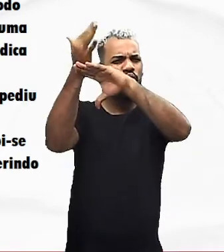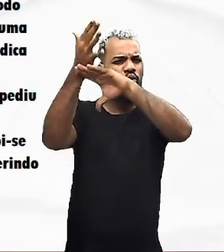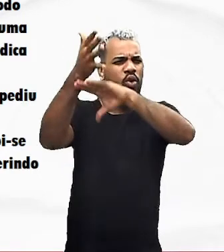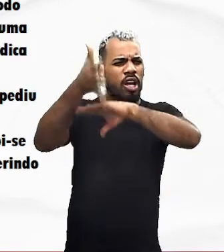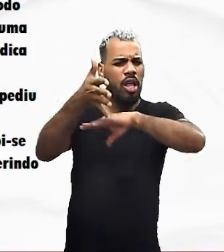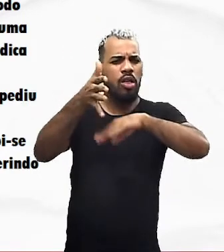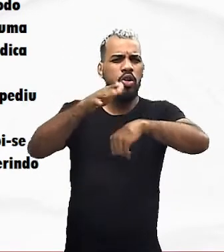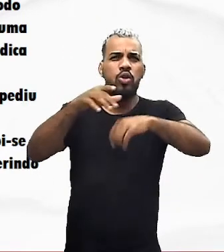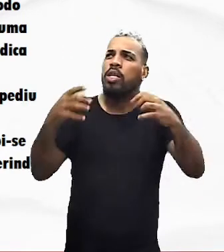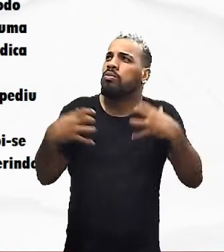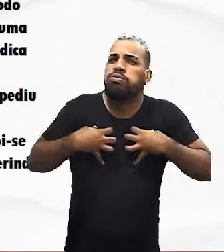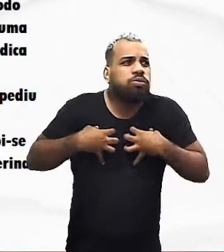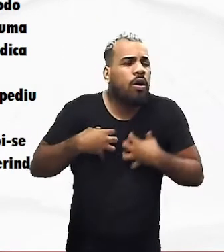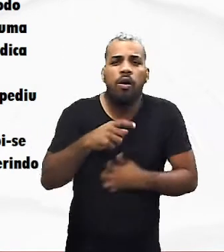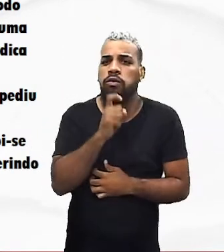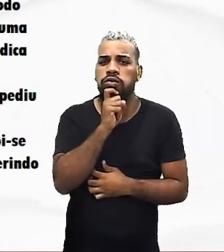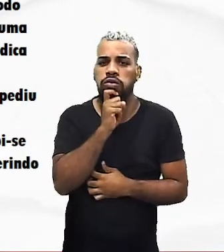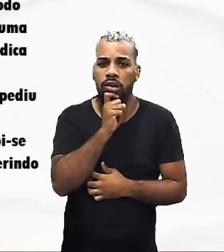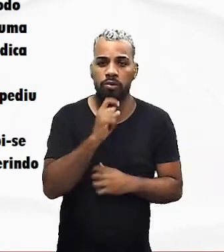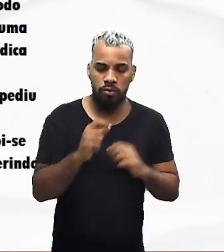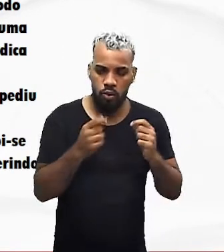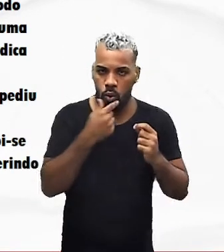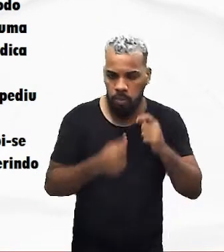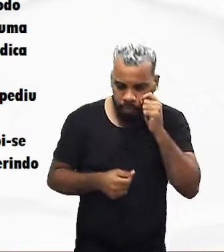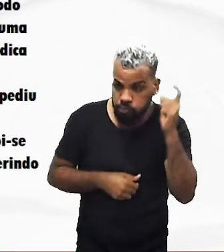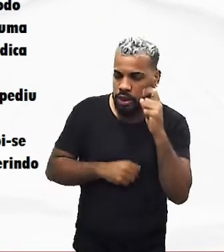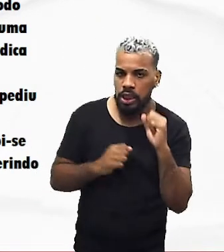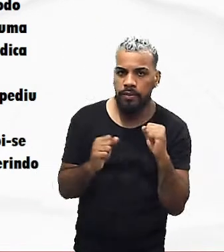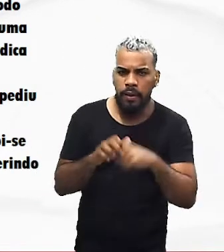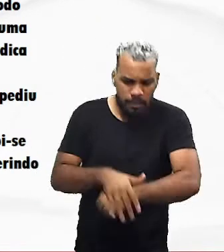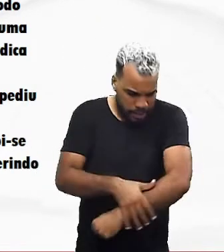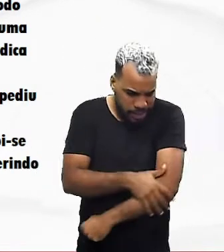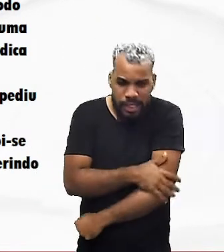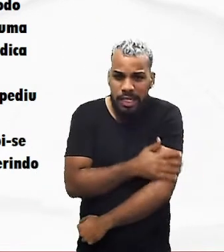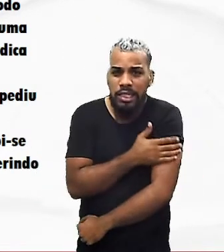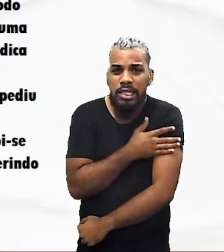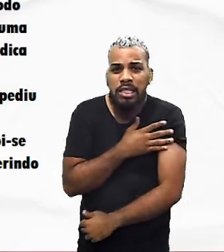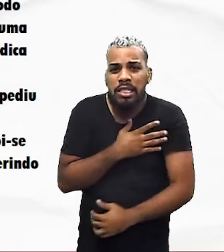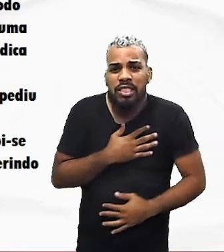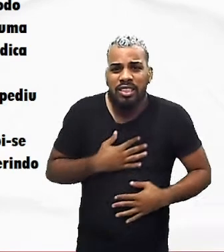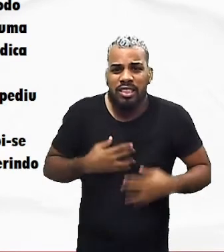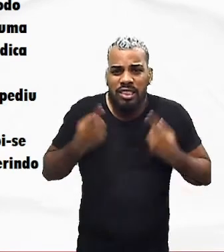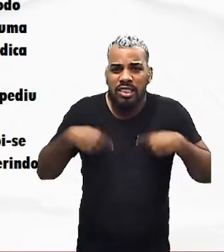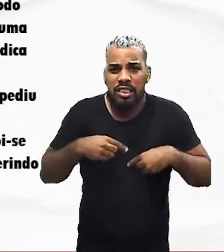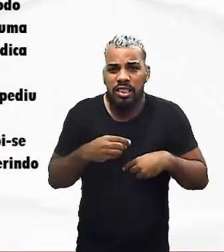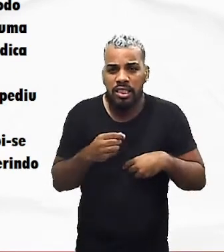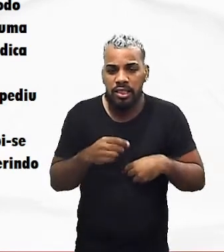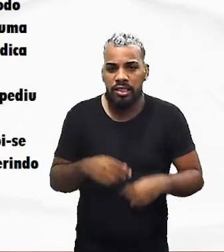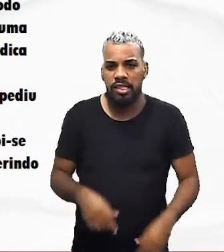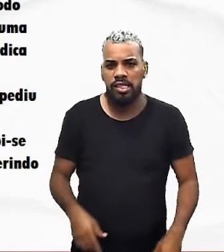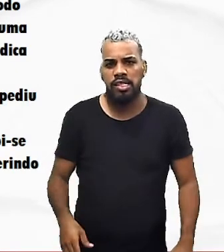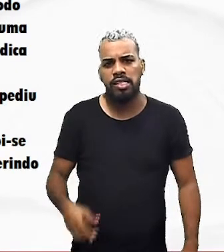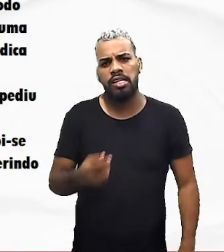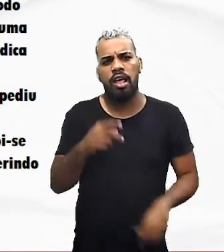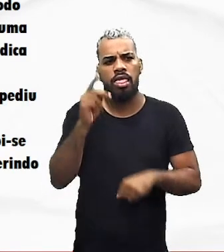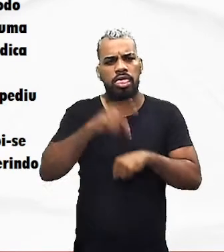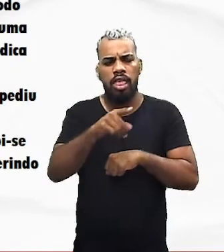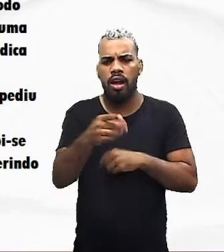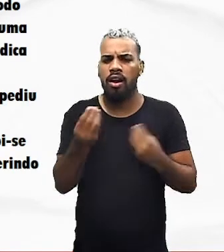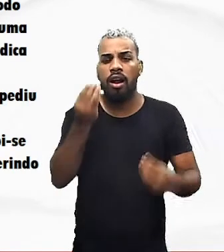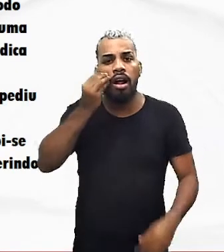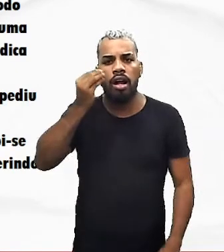inteiramente frio. Macunaíma acordou tremendo, todo lambuzado. Assim mesmo examinou bem a pedra mirim da ilhota para